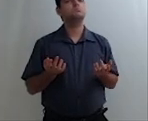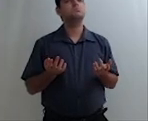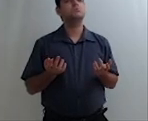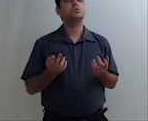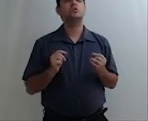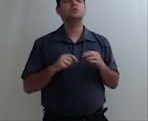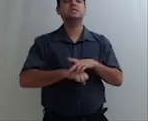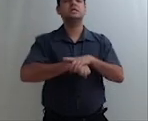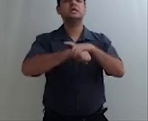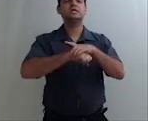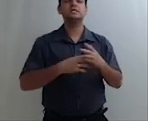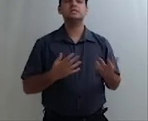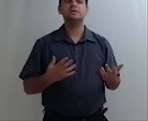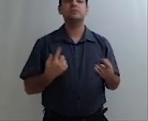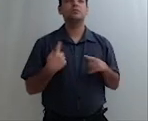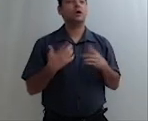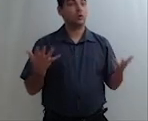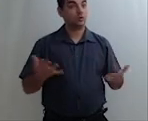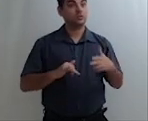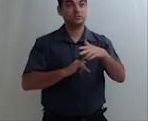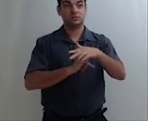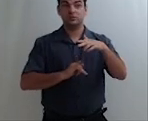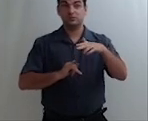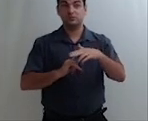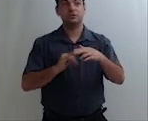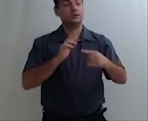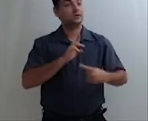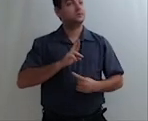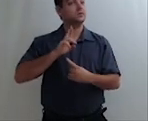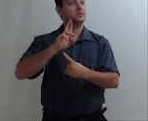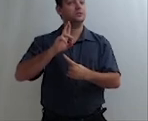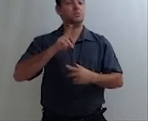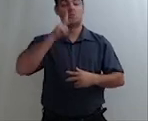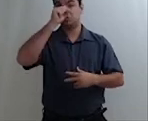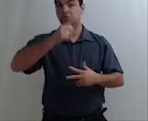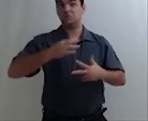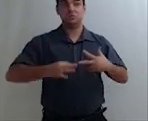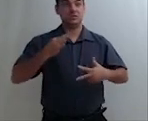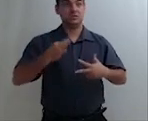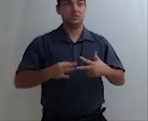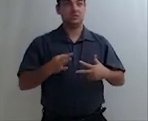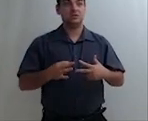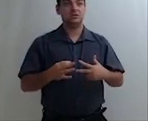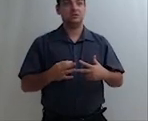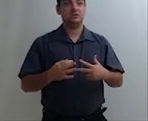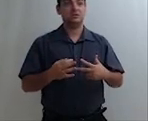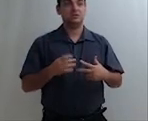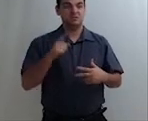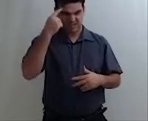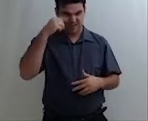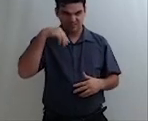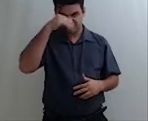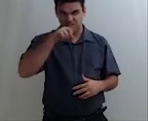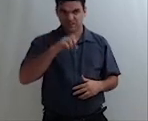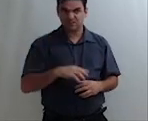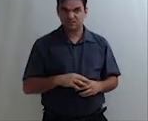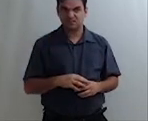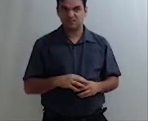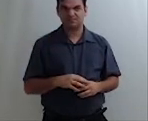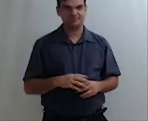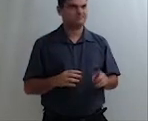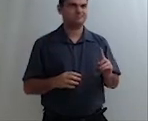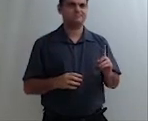pois as instituições que representam o poder judiciário elas não são tão frágeis ao ponto de serem